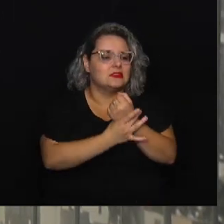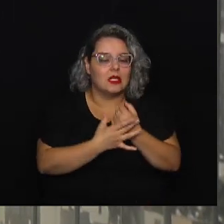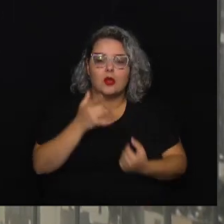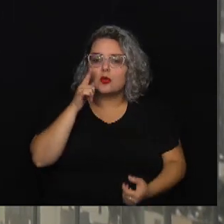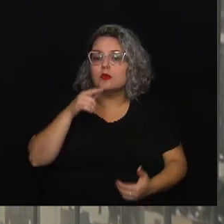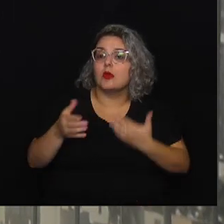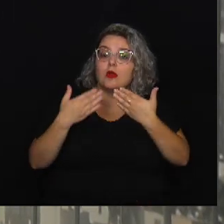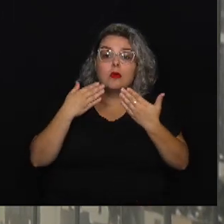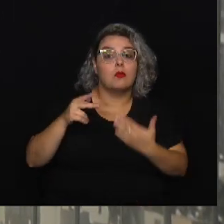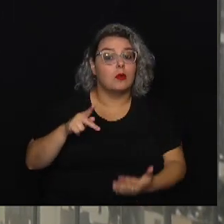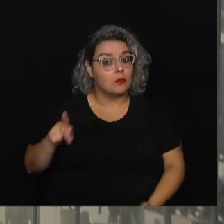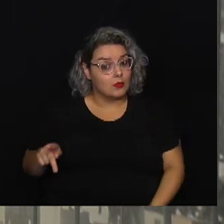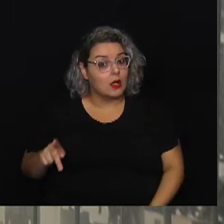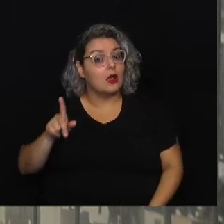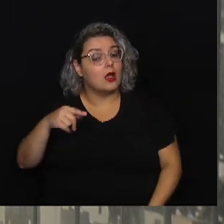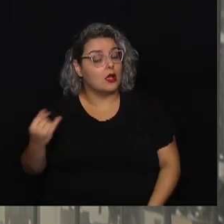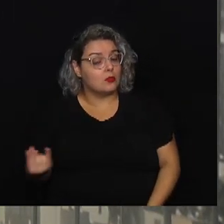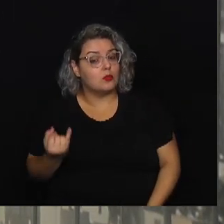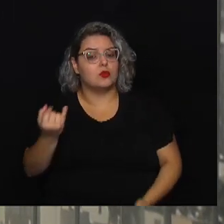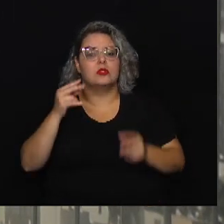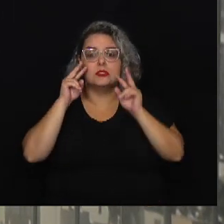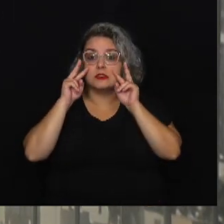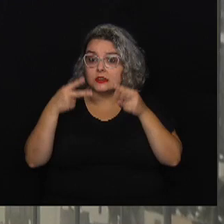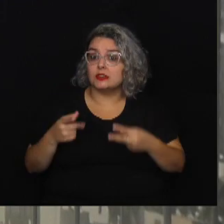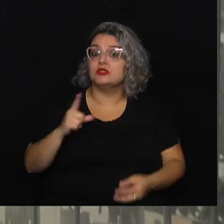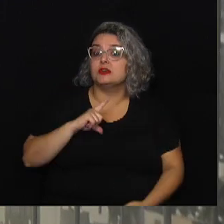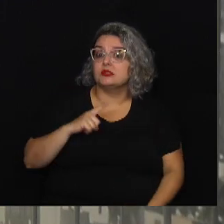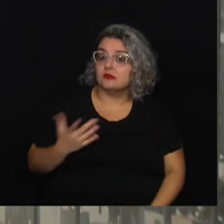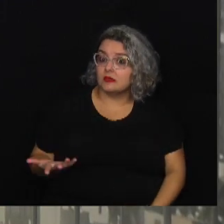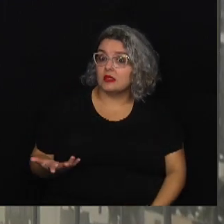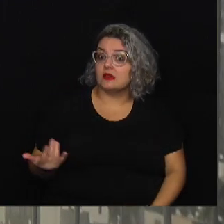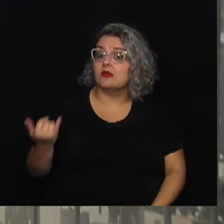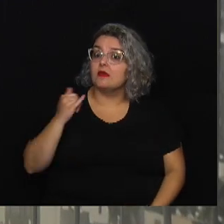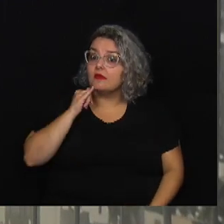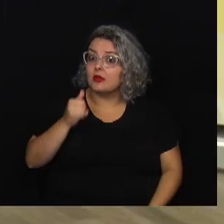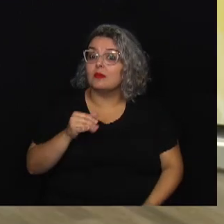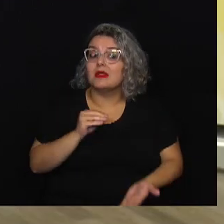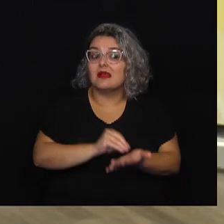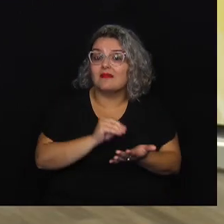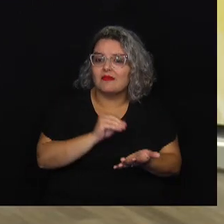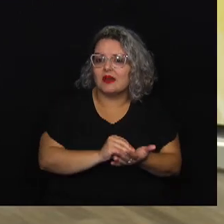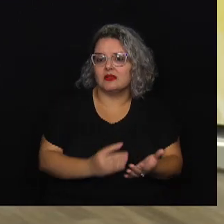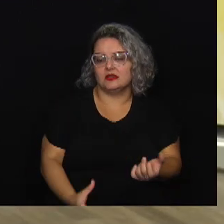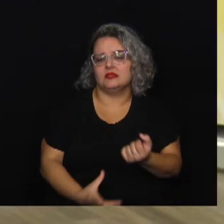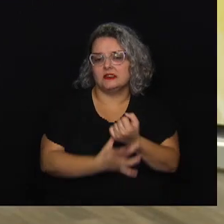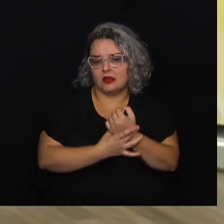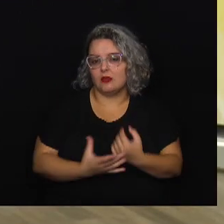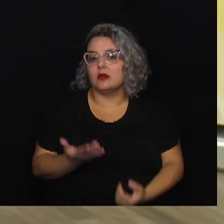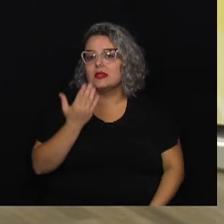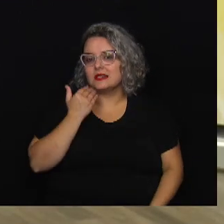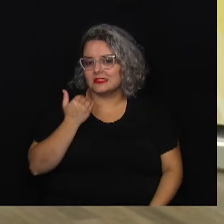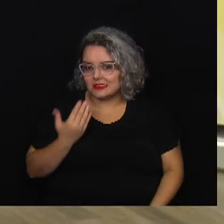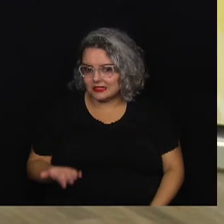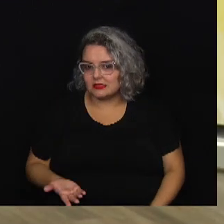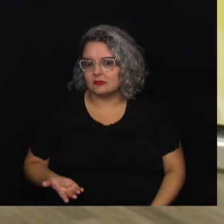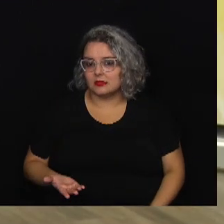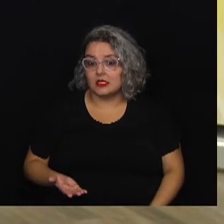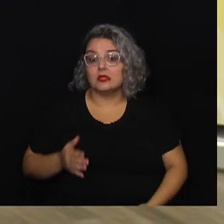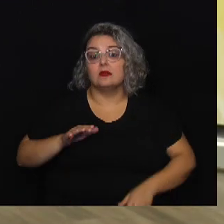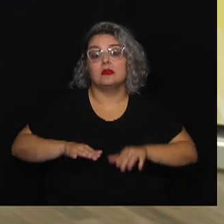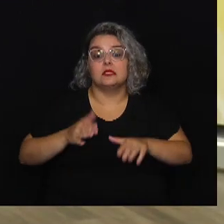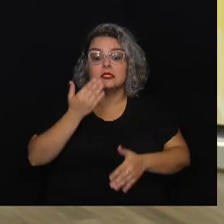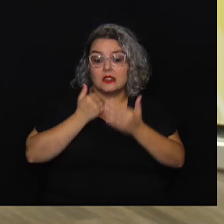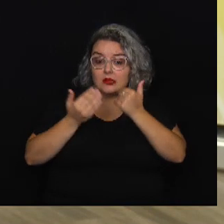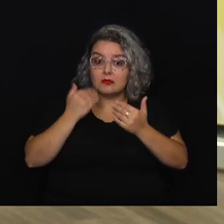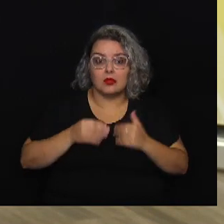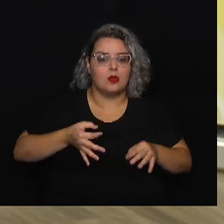professor é importante ter esse olhar também. Você falou sobre a insegurança alimentar, então muitas vezes a refeição que a criança faz,